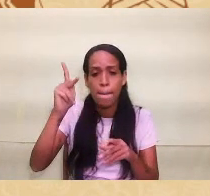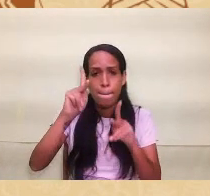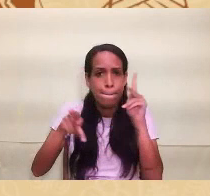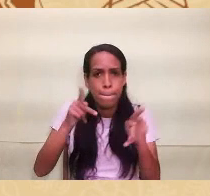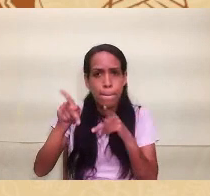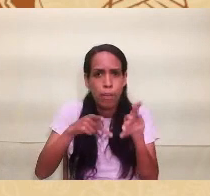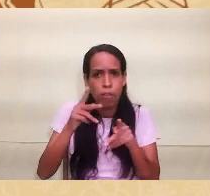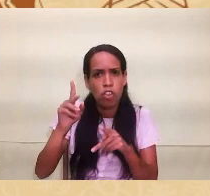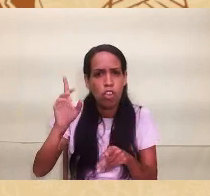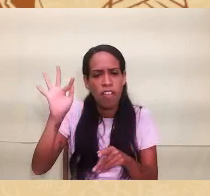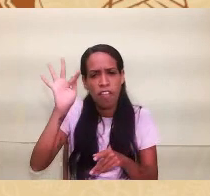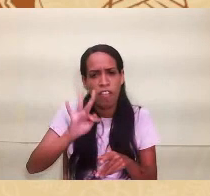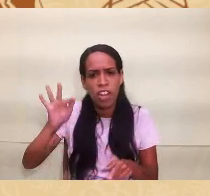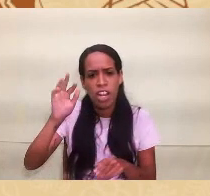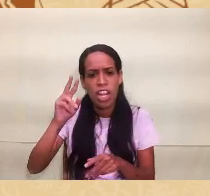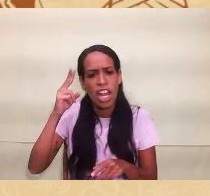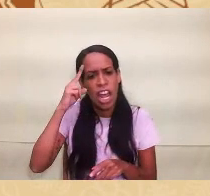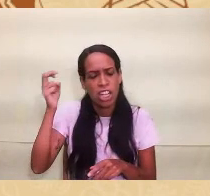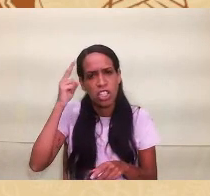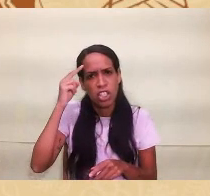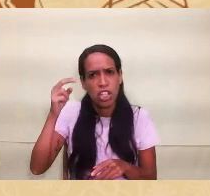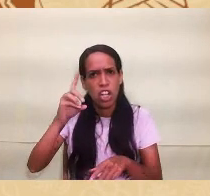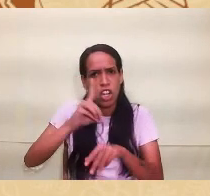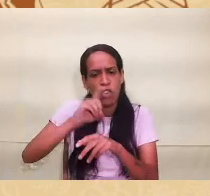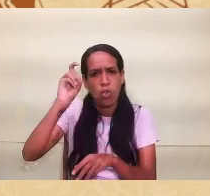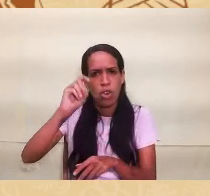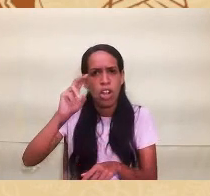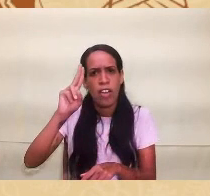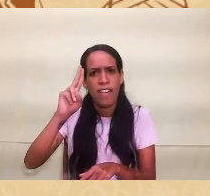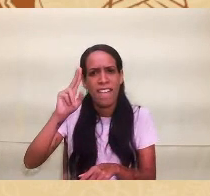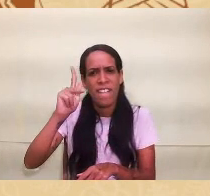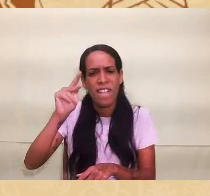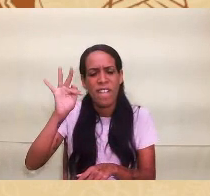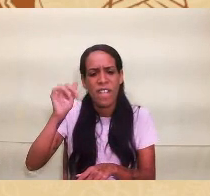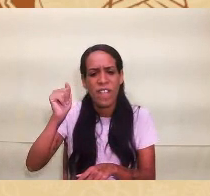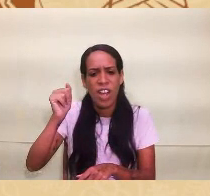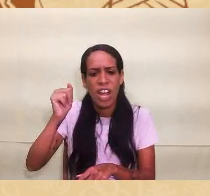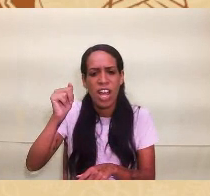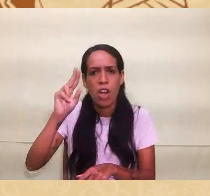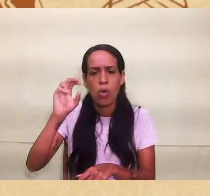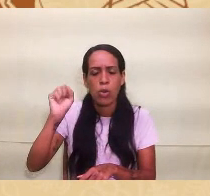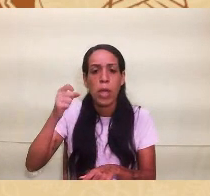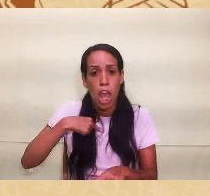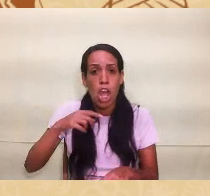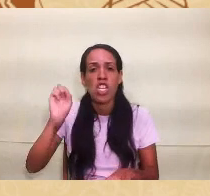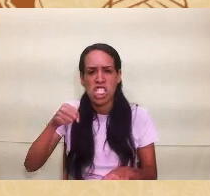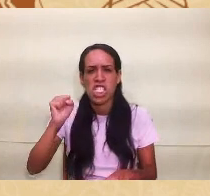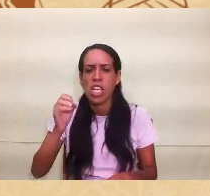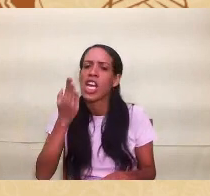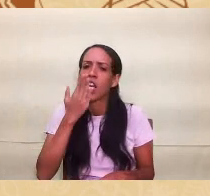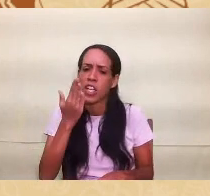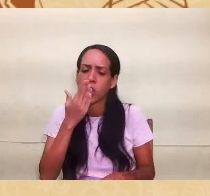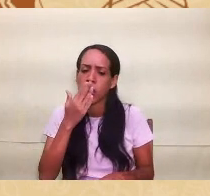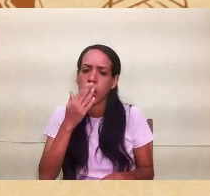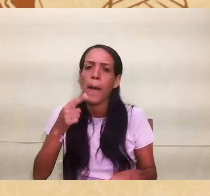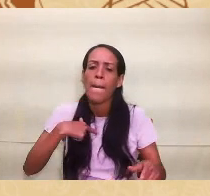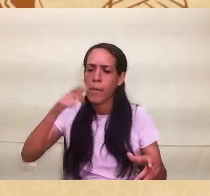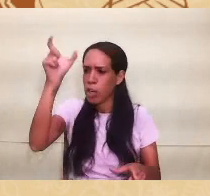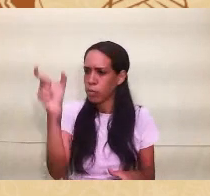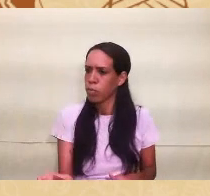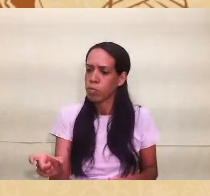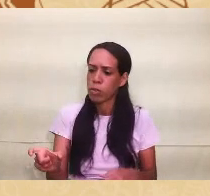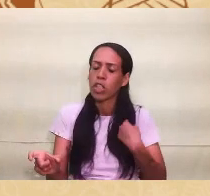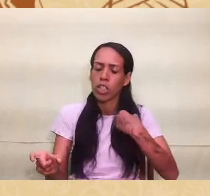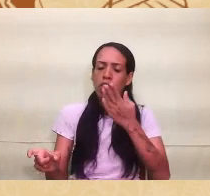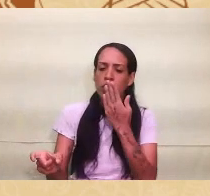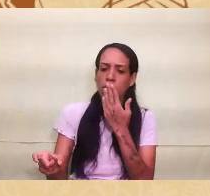universitário, historiador, doutorado lá na FAU-USP, eu sou indígena. Primeiro vem a minha condição indígena e depois